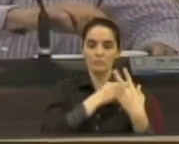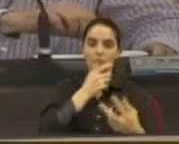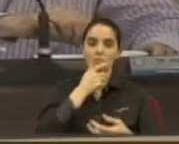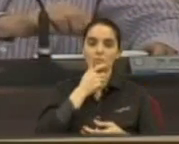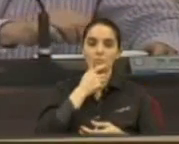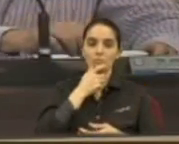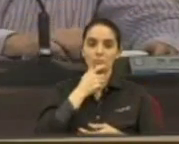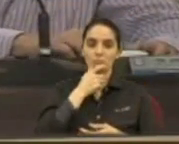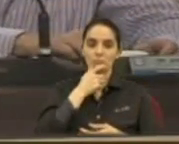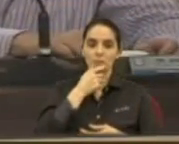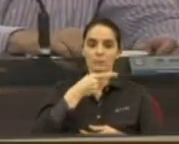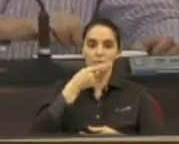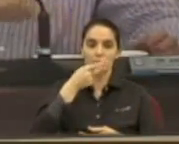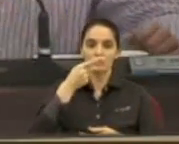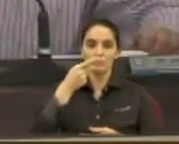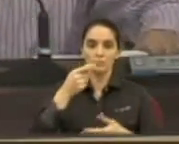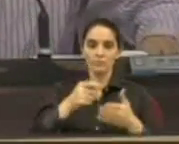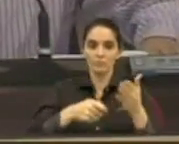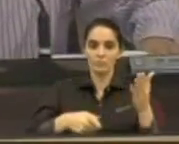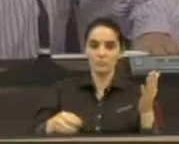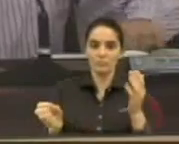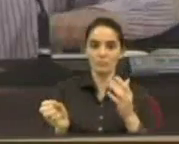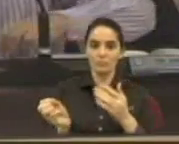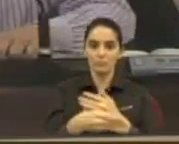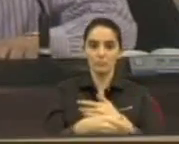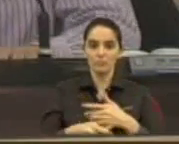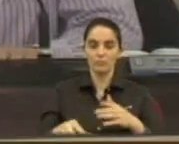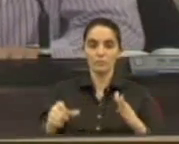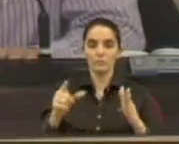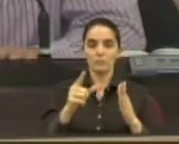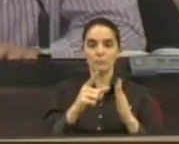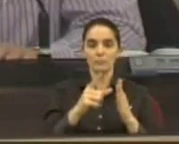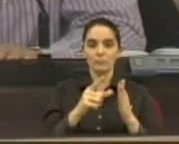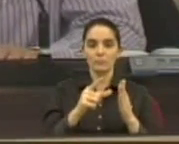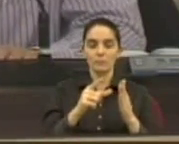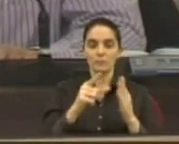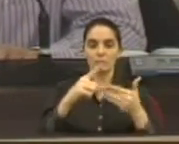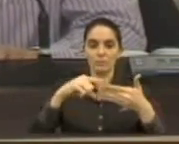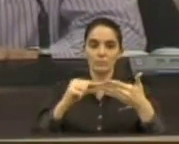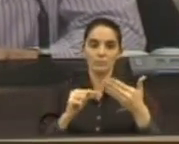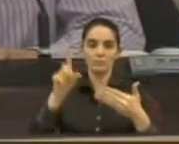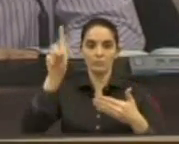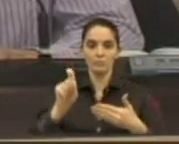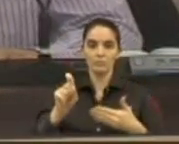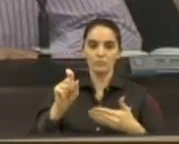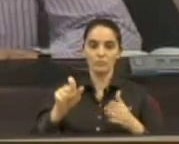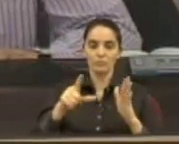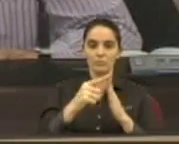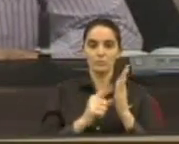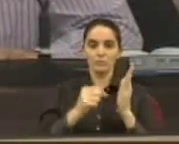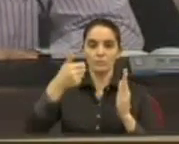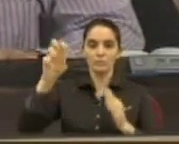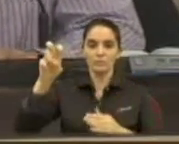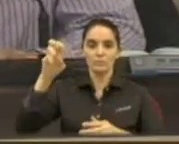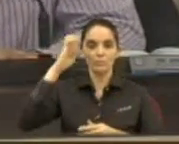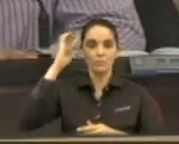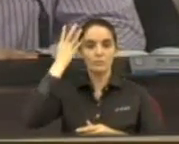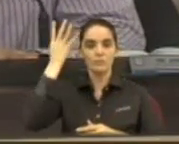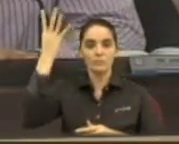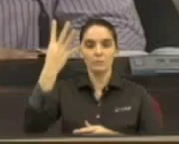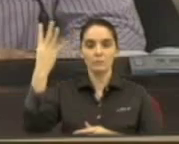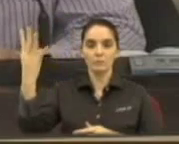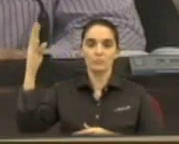vereadora Érica Monteiro Moraes, que dá nova redação ao parágrafo único do artigo 15, resolução número 44, de 10/7